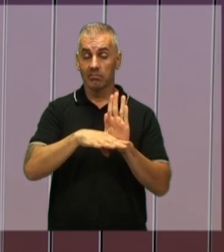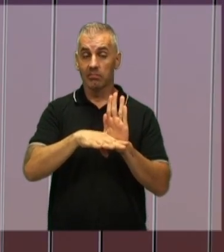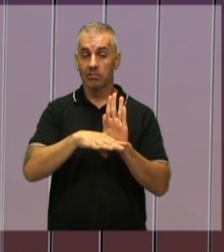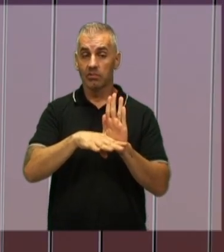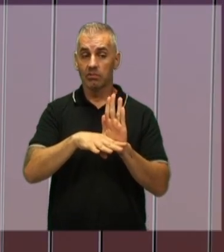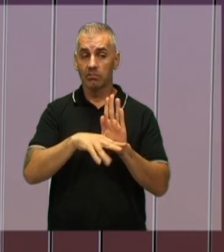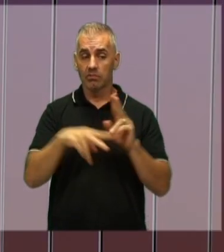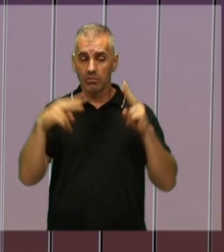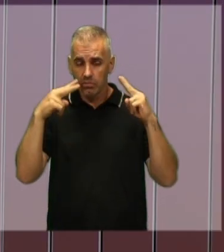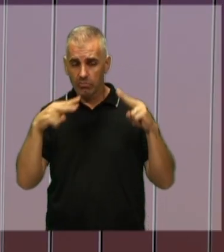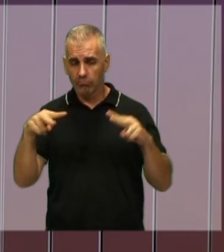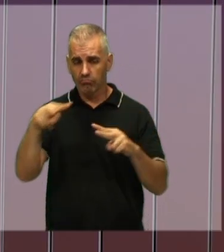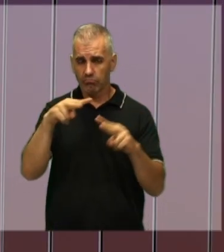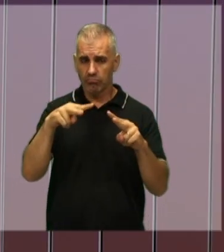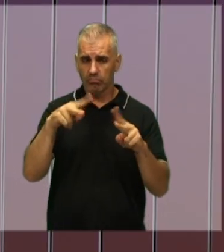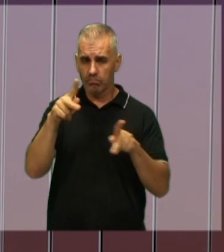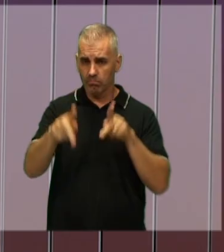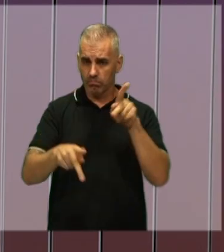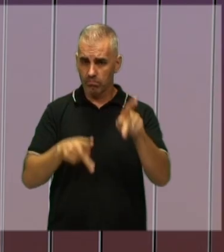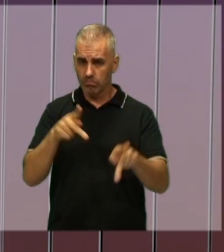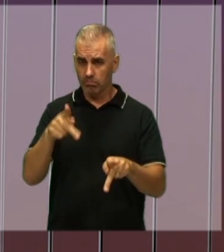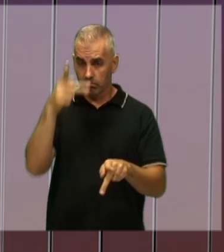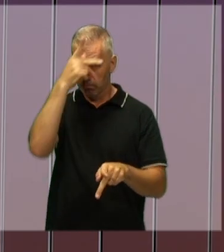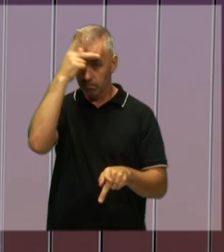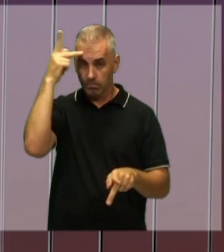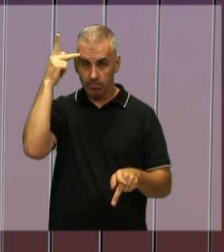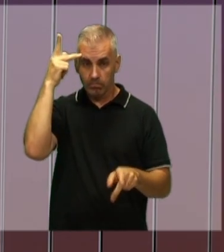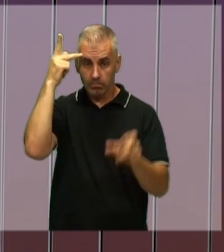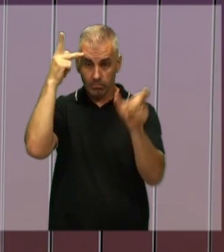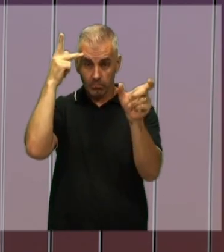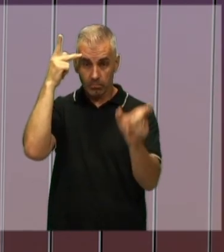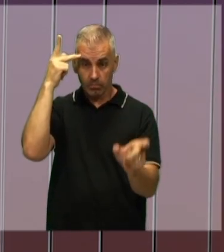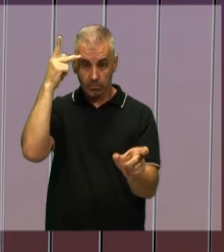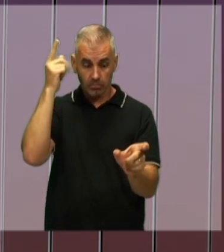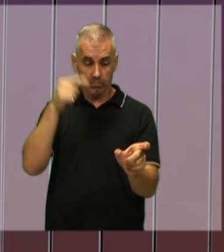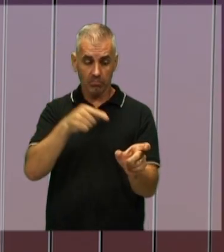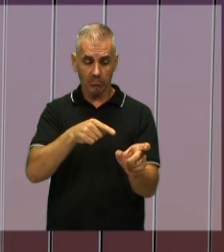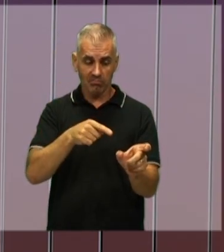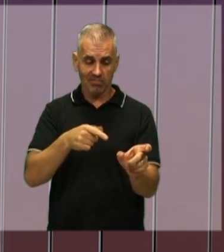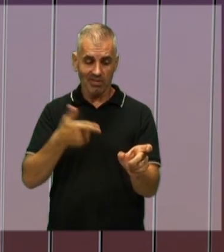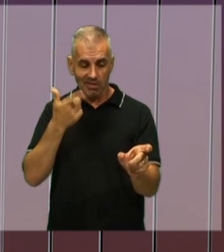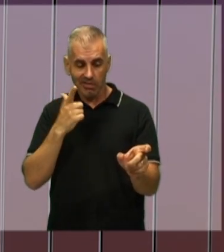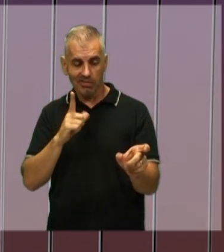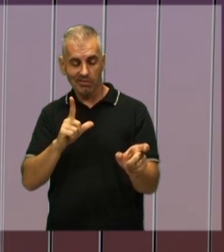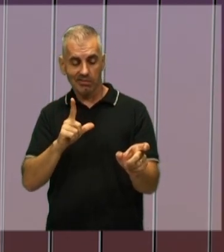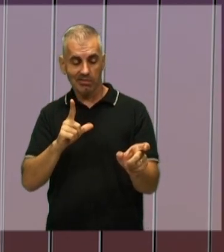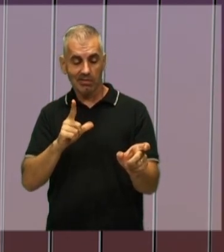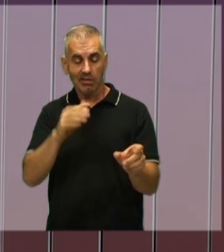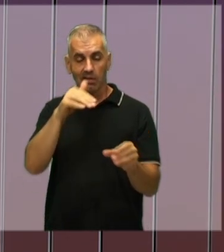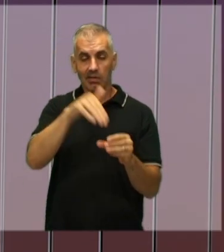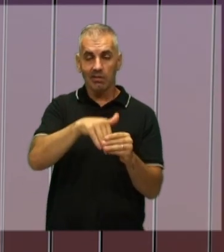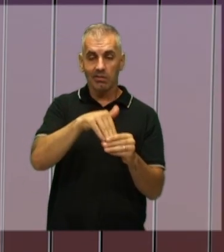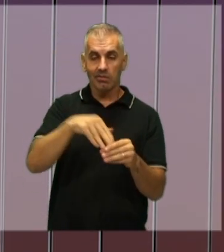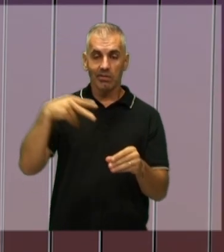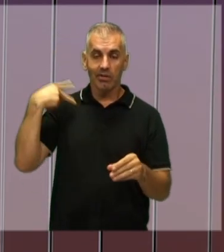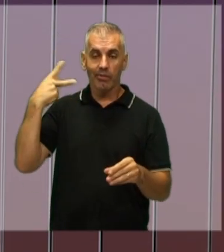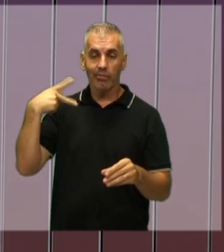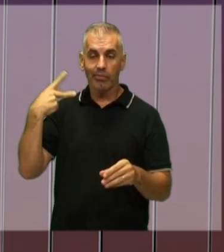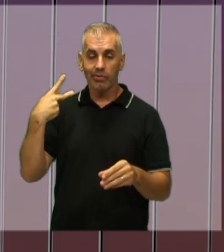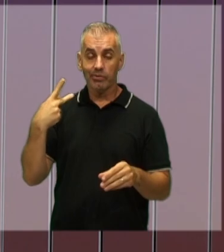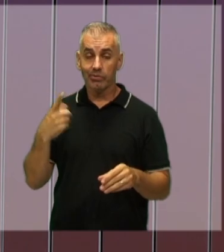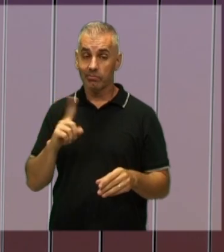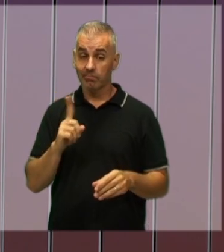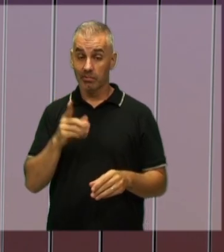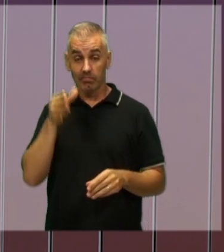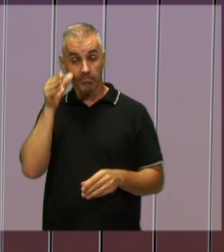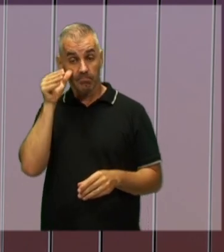indivíduo. Tá? Muita gente pensa apenas no ganho eleitoral, ganho político. É interessante deixar bem